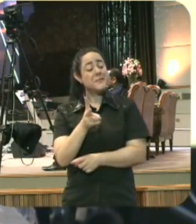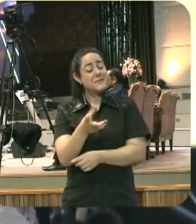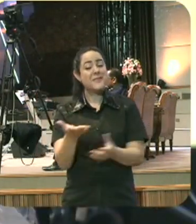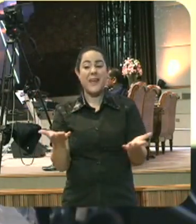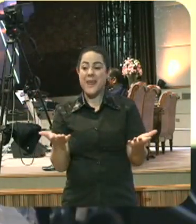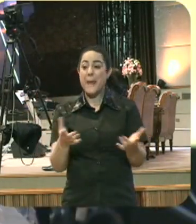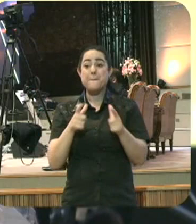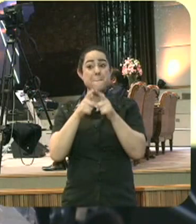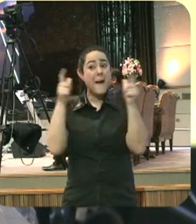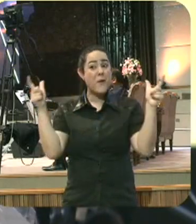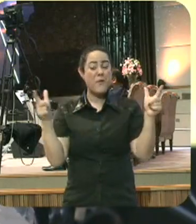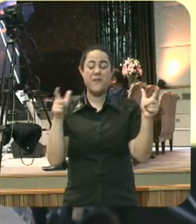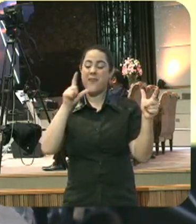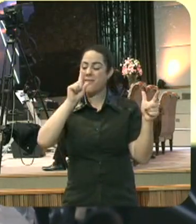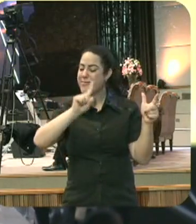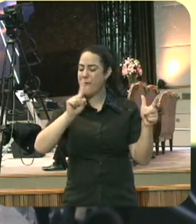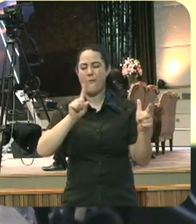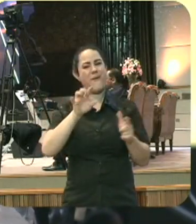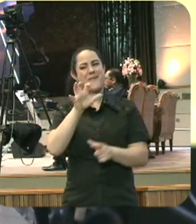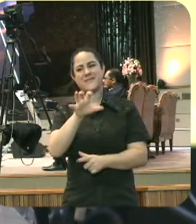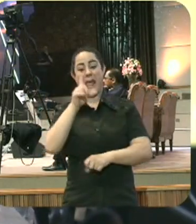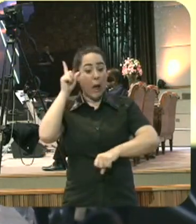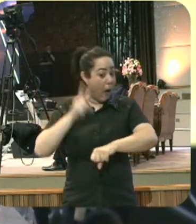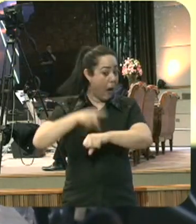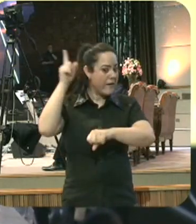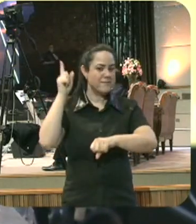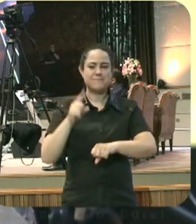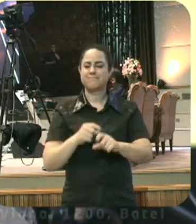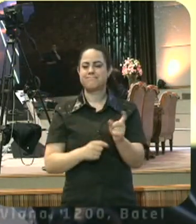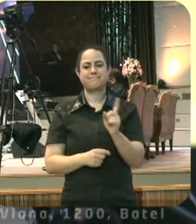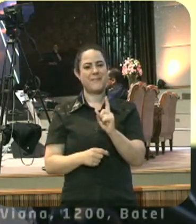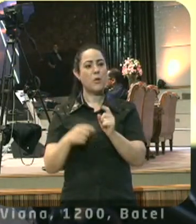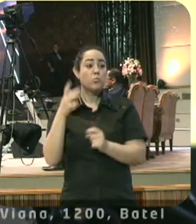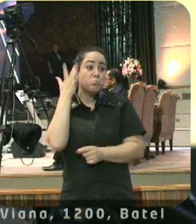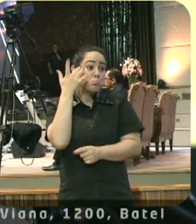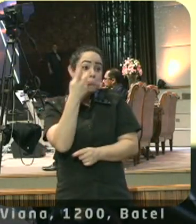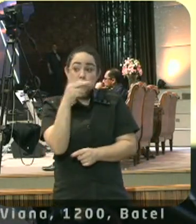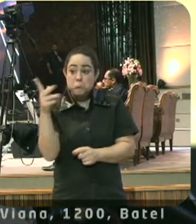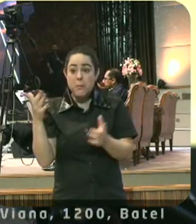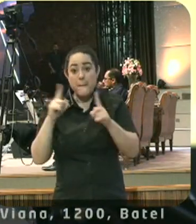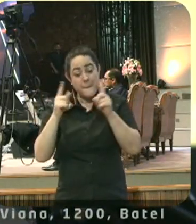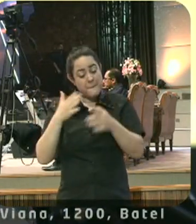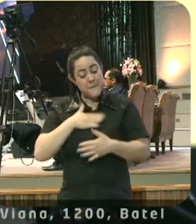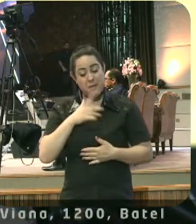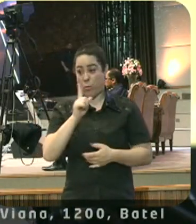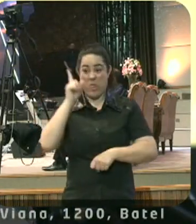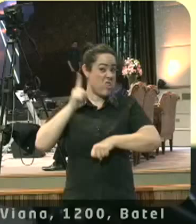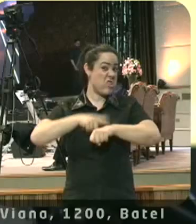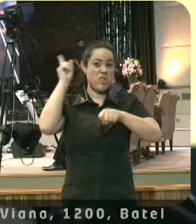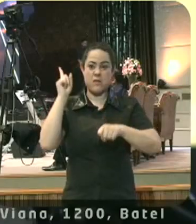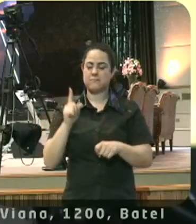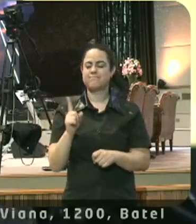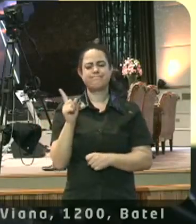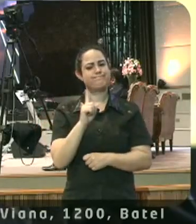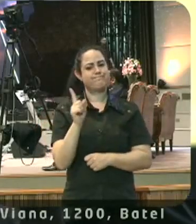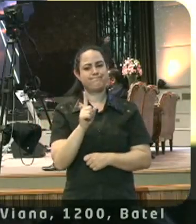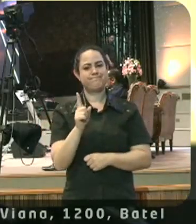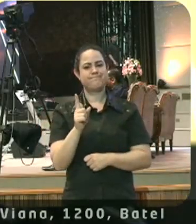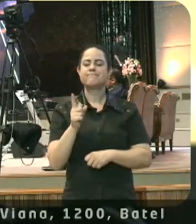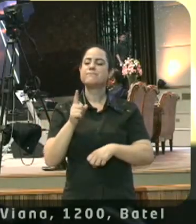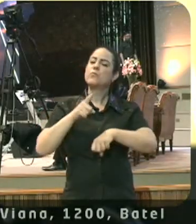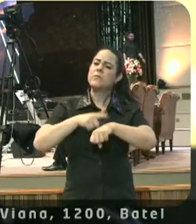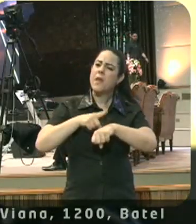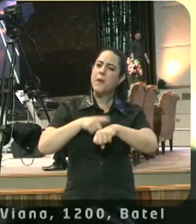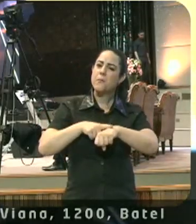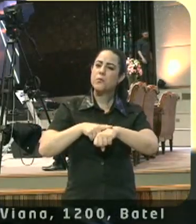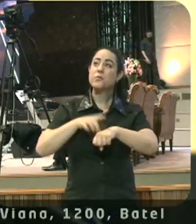eu vou dizer, na maioria das vezes não é assim que funciona na minha vida, não sei na sua, mas na minha vida, não é? E esse tempo